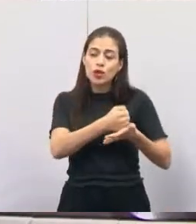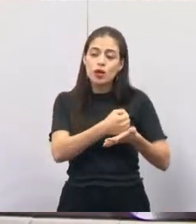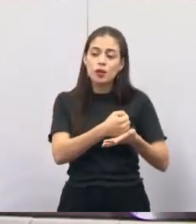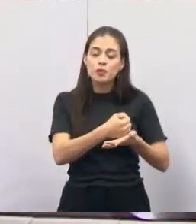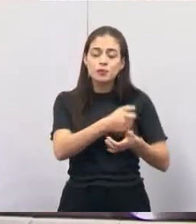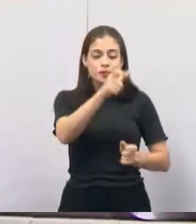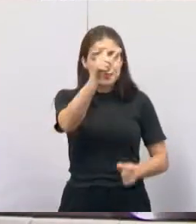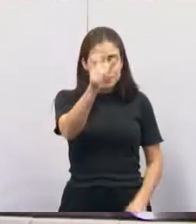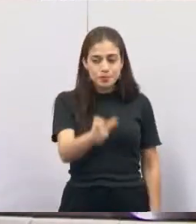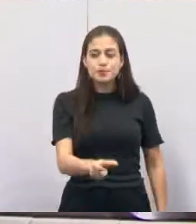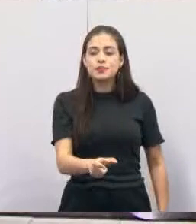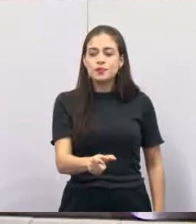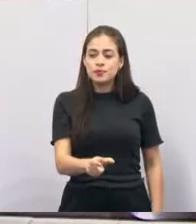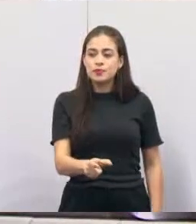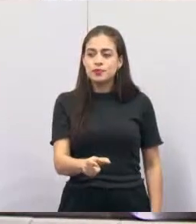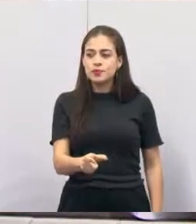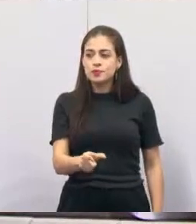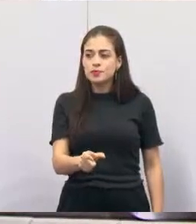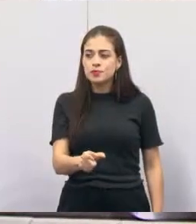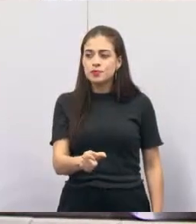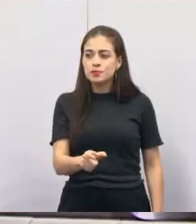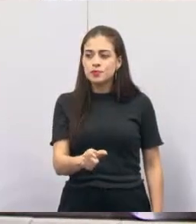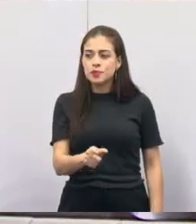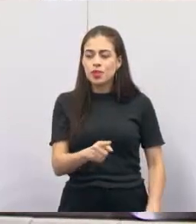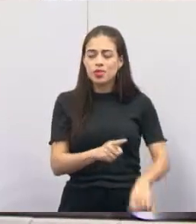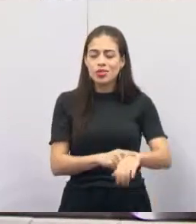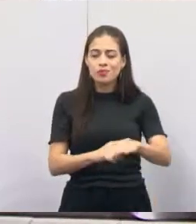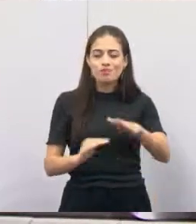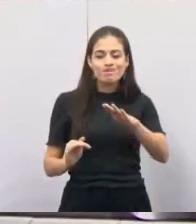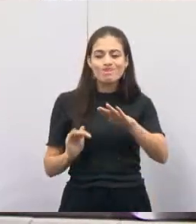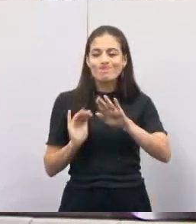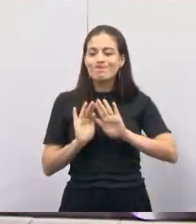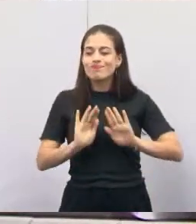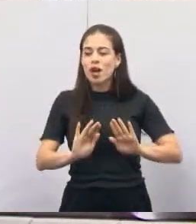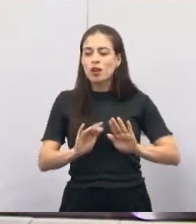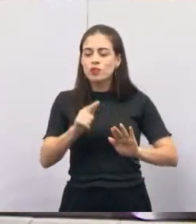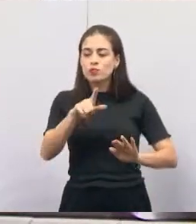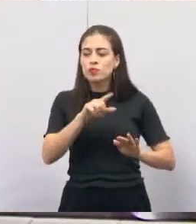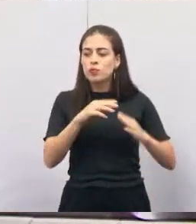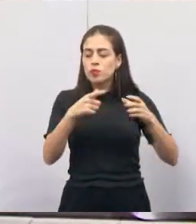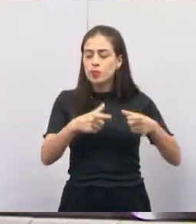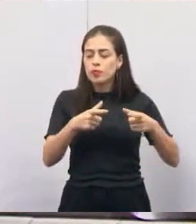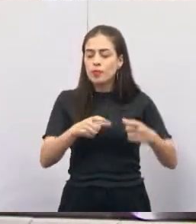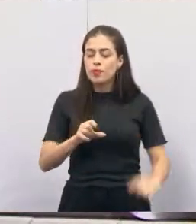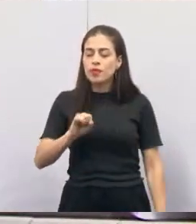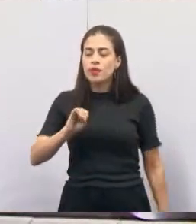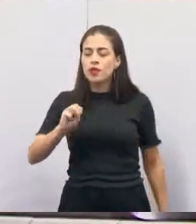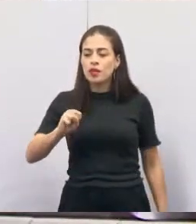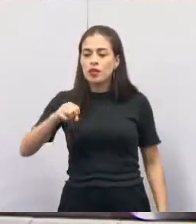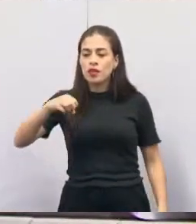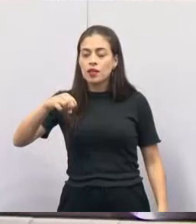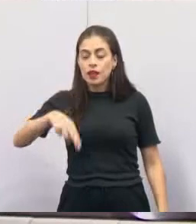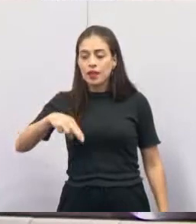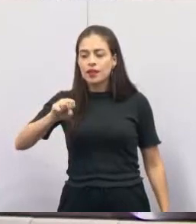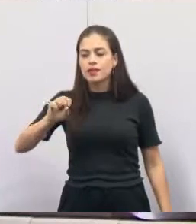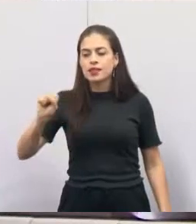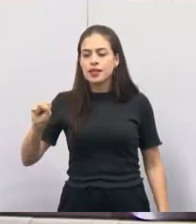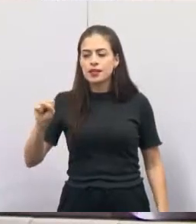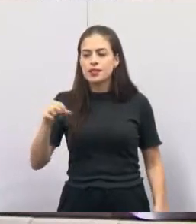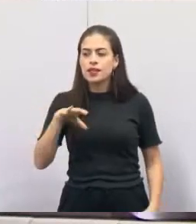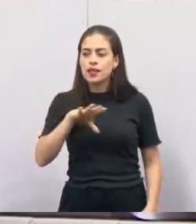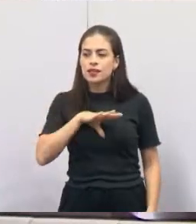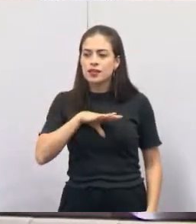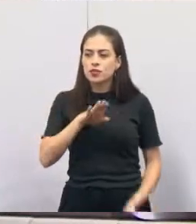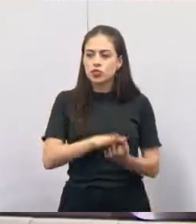à pessoa por incapacidade temporária no posto do INSS do município de Jacareí.